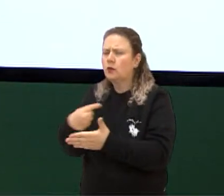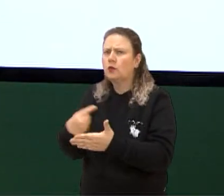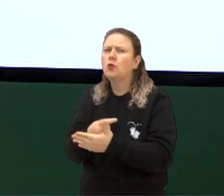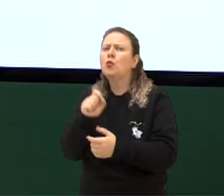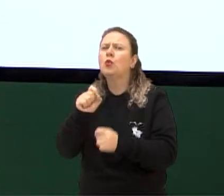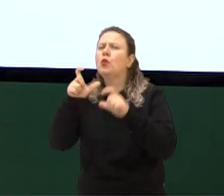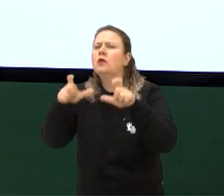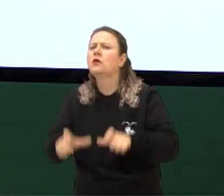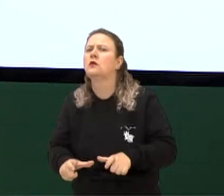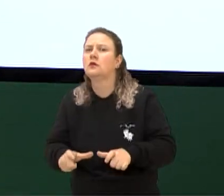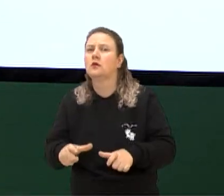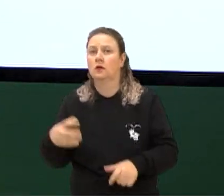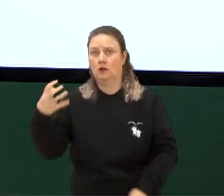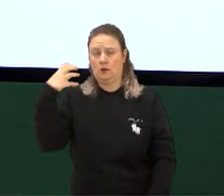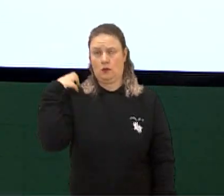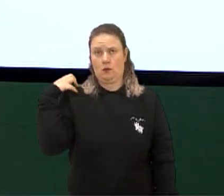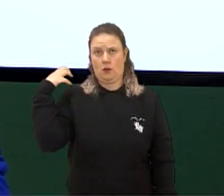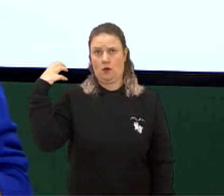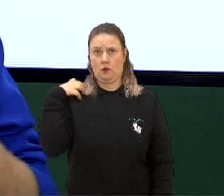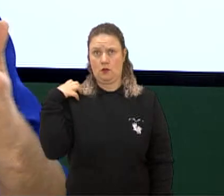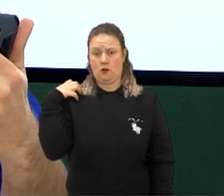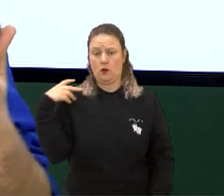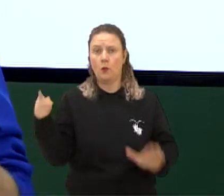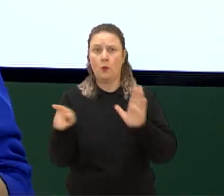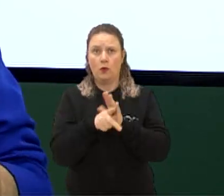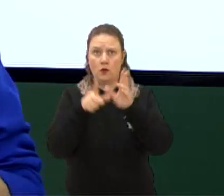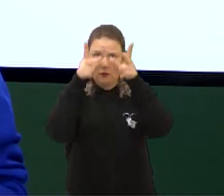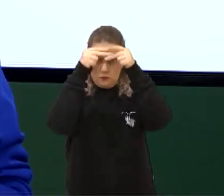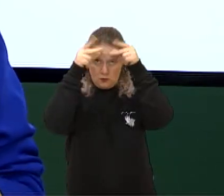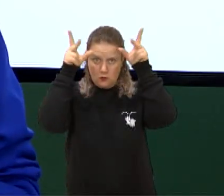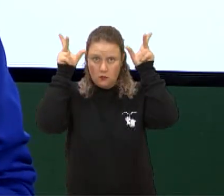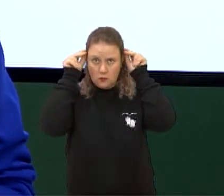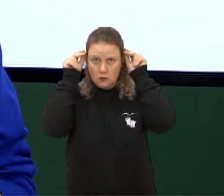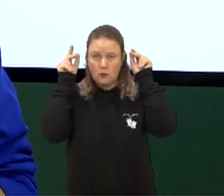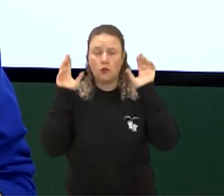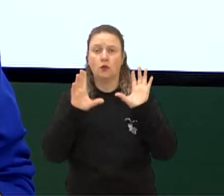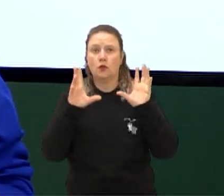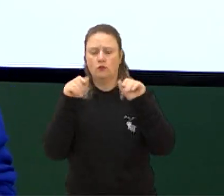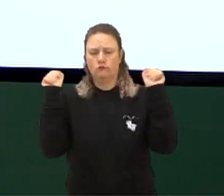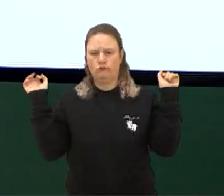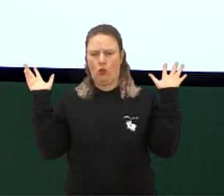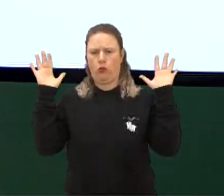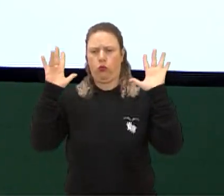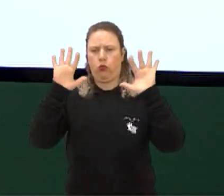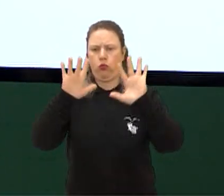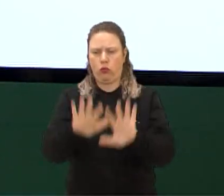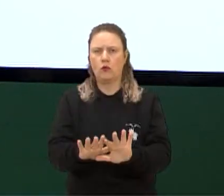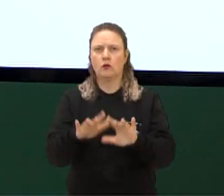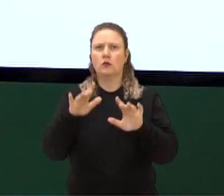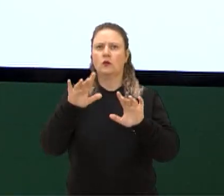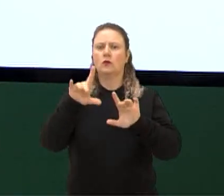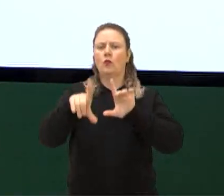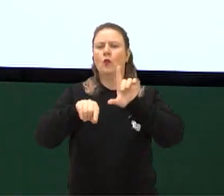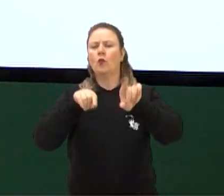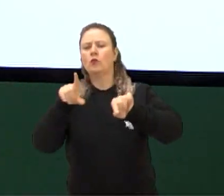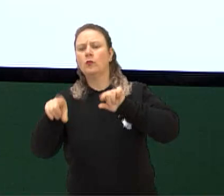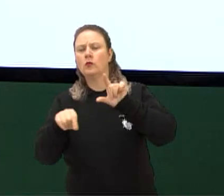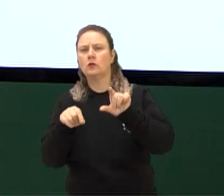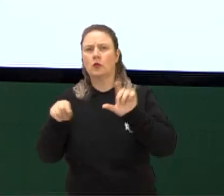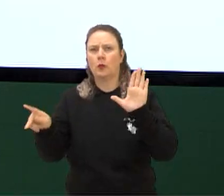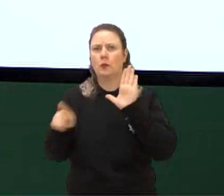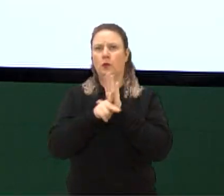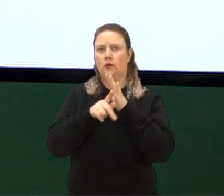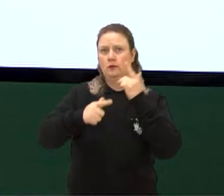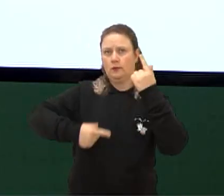né? E os cidadãos, eles se reuniam nessas assembleias para tomar as decisões políticas, tá? E